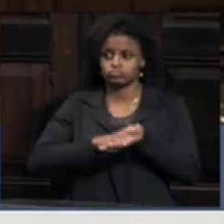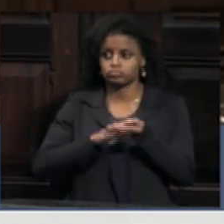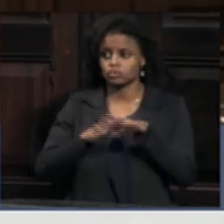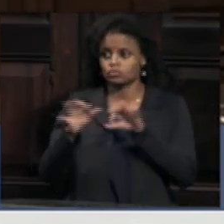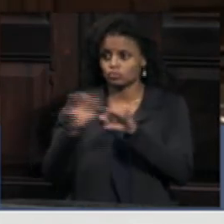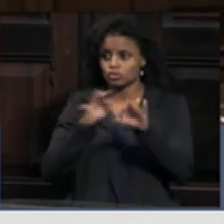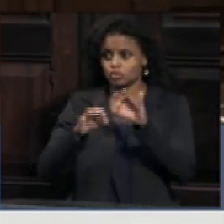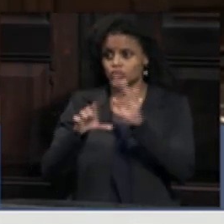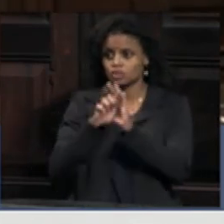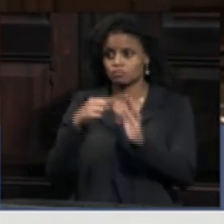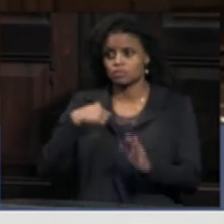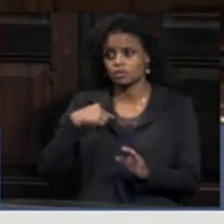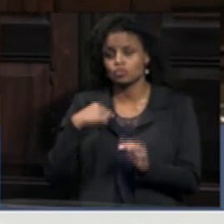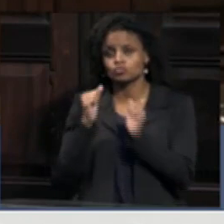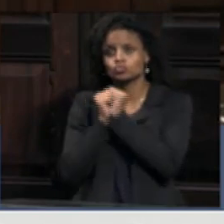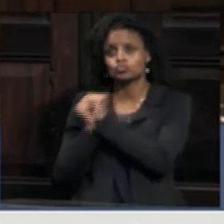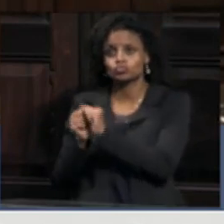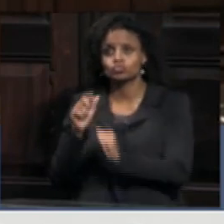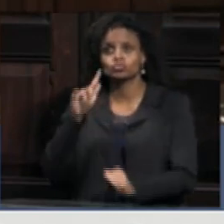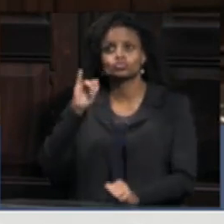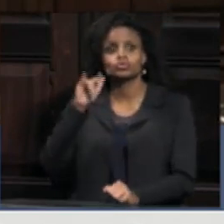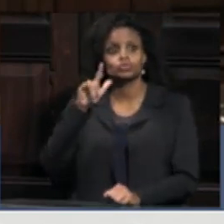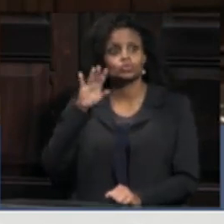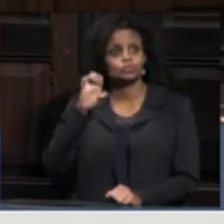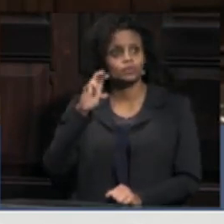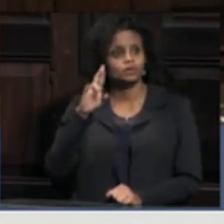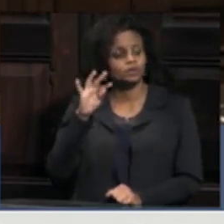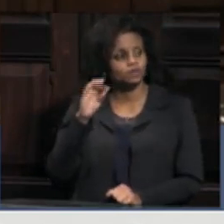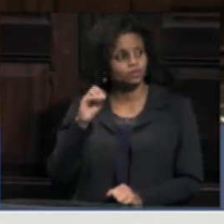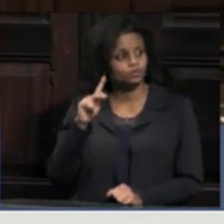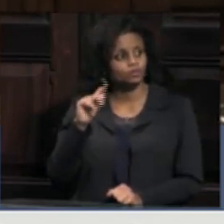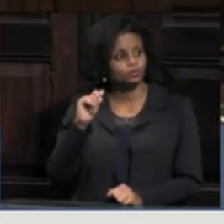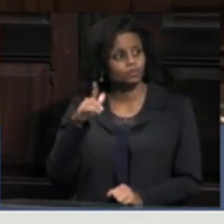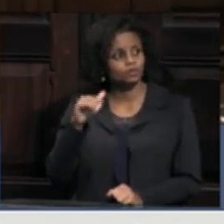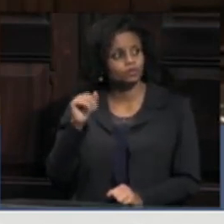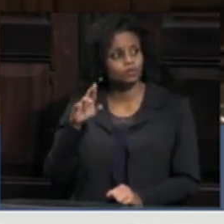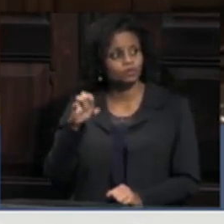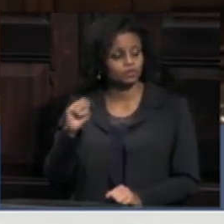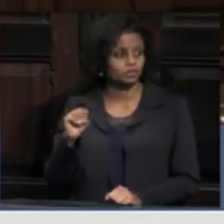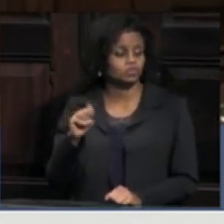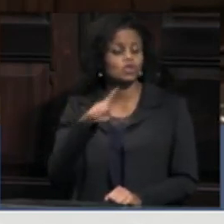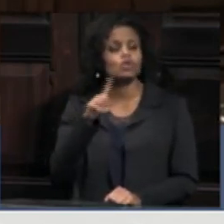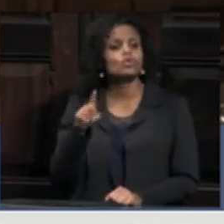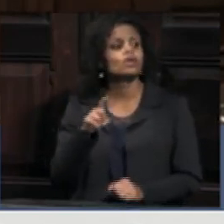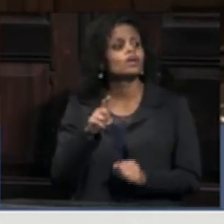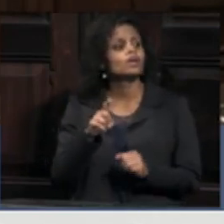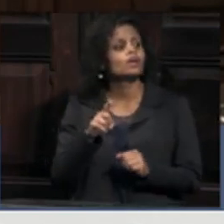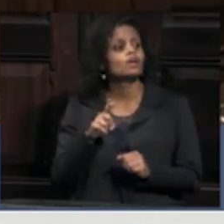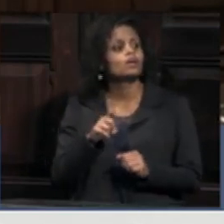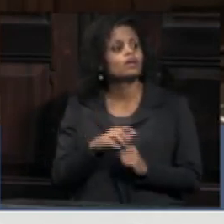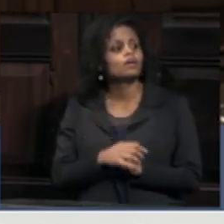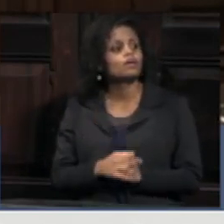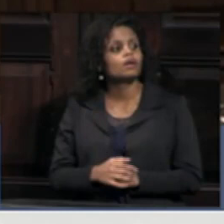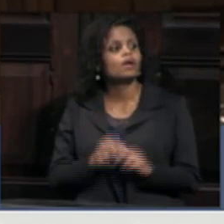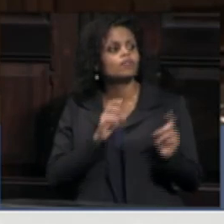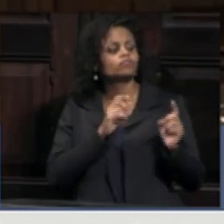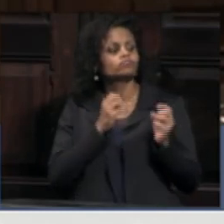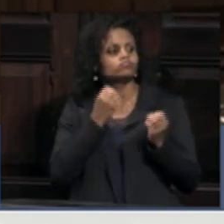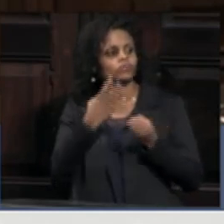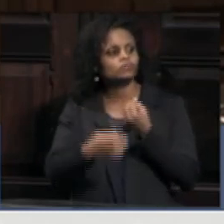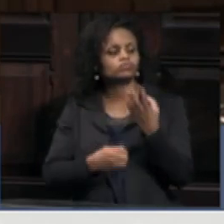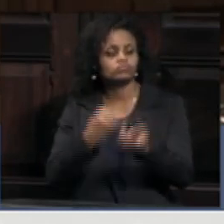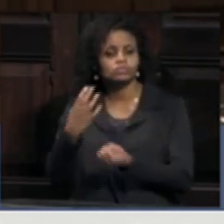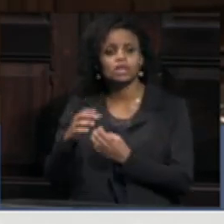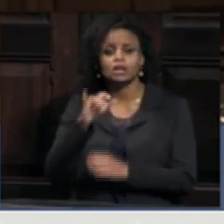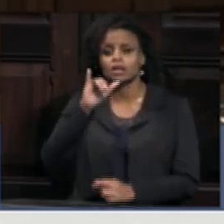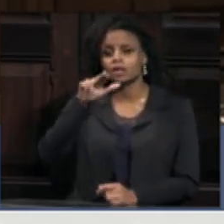Gilberto Palmares, que garante as insulinas análogas no arsenal à disposição dos